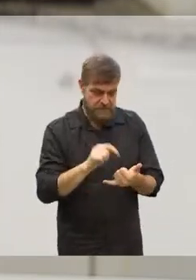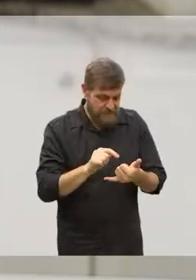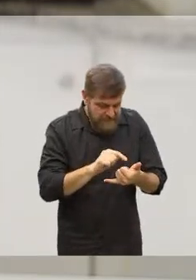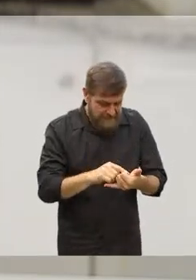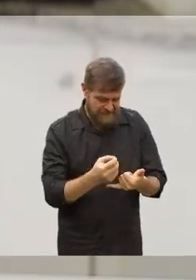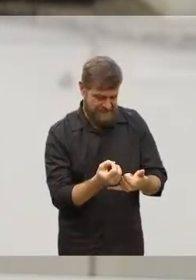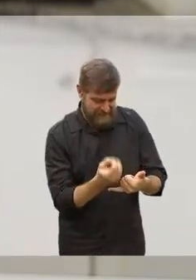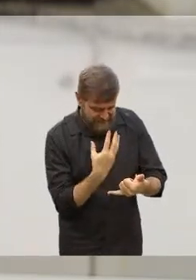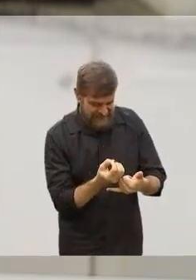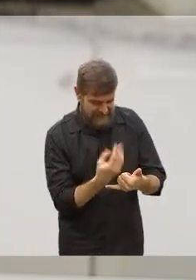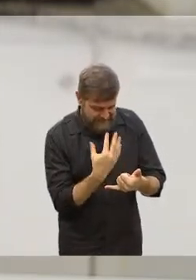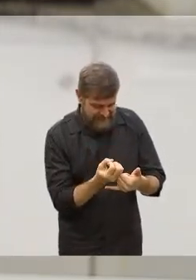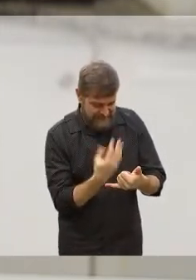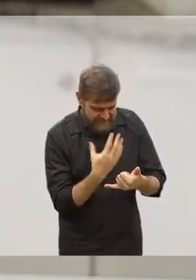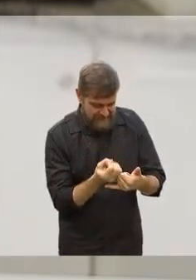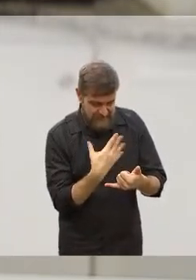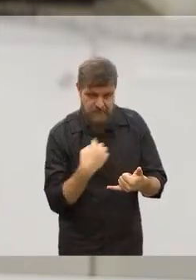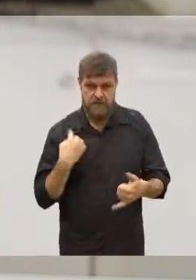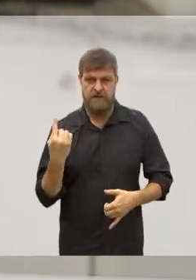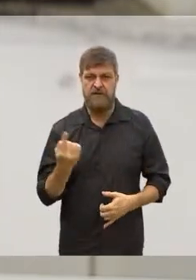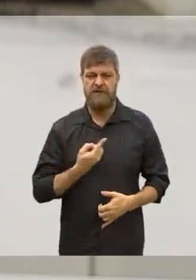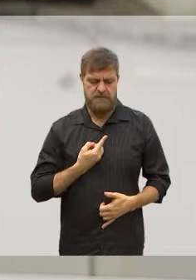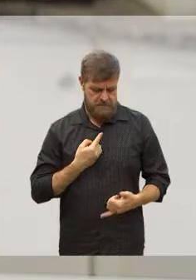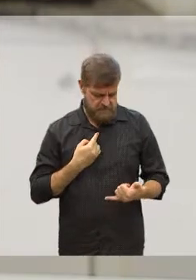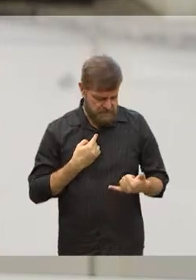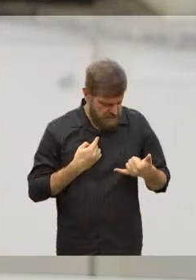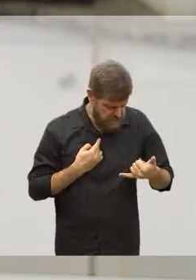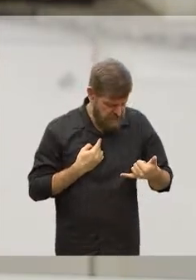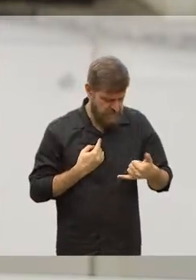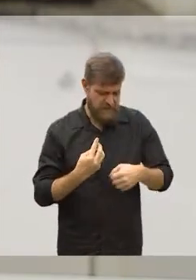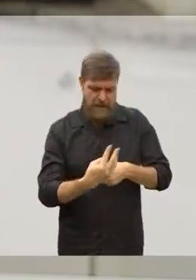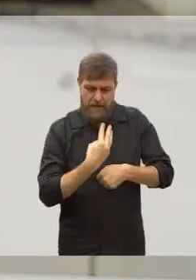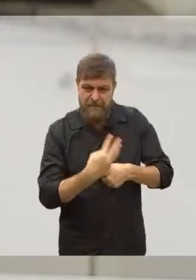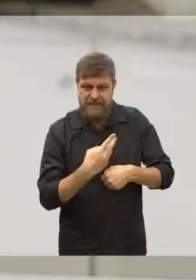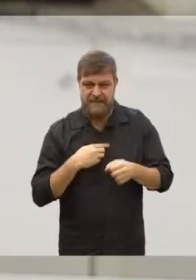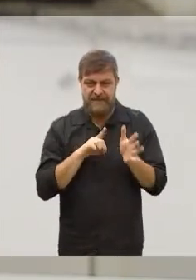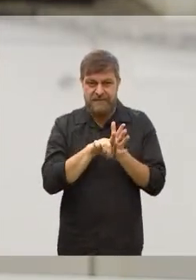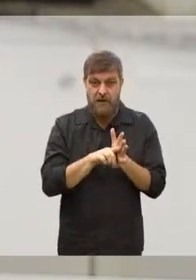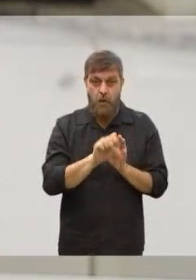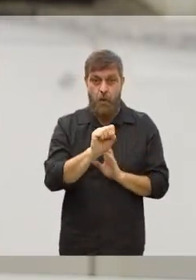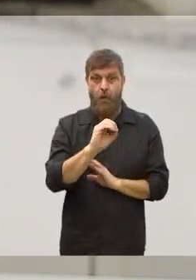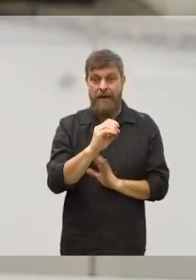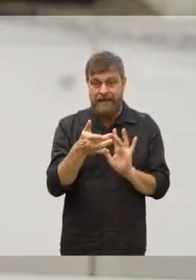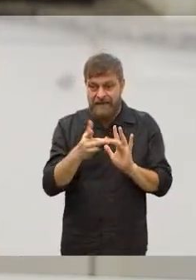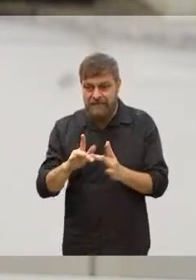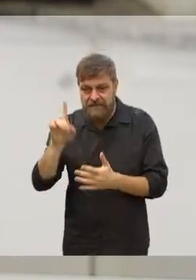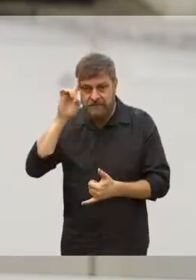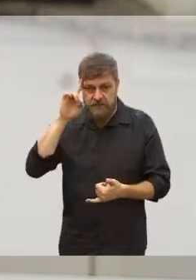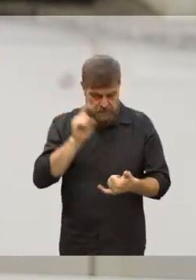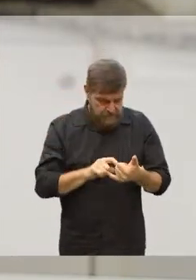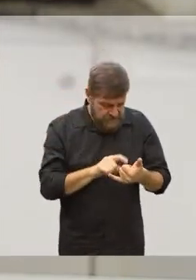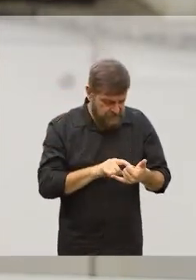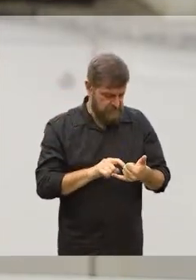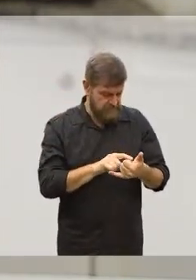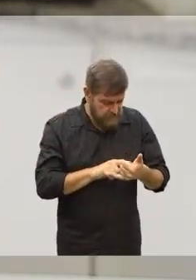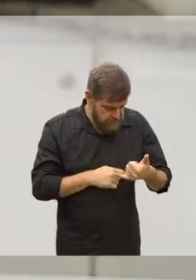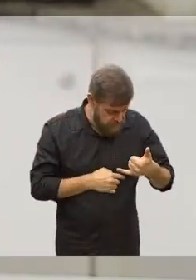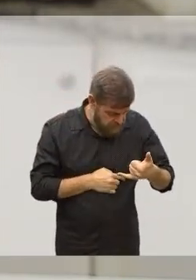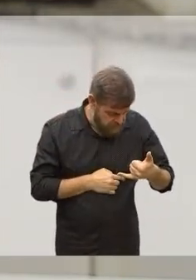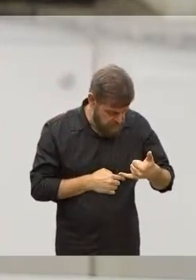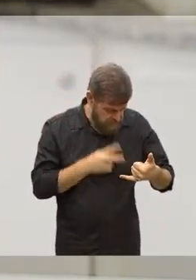celular, principalmente celular. Nossa, acho que nós olhamos uma mensagem, eu li uma pesquisa, 80 vezes por dia nós estamos olhando no